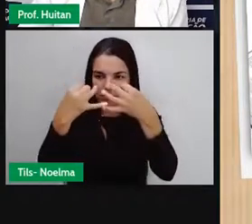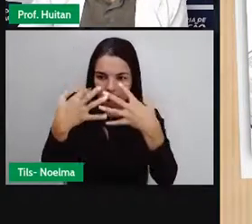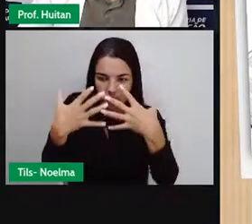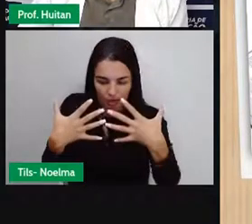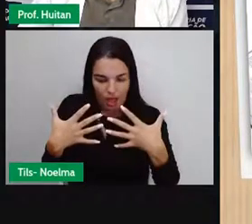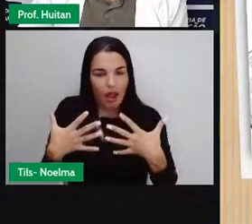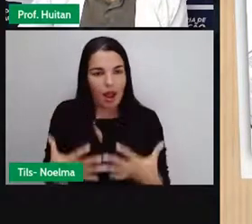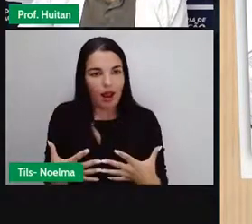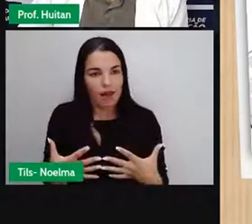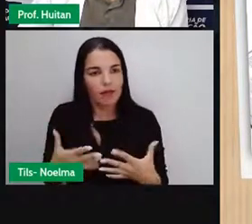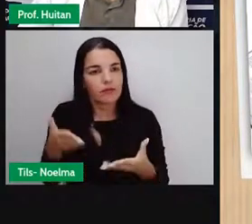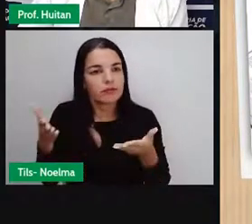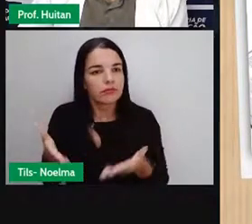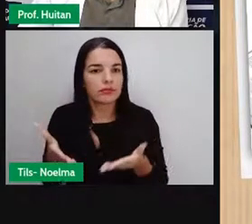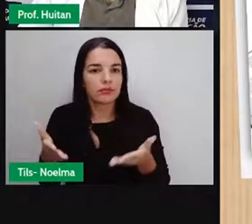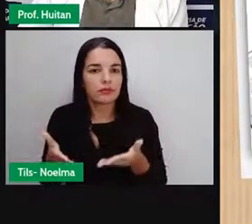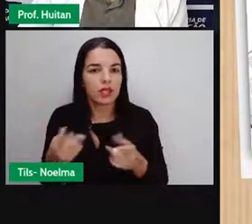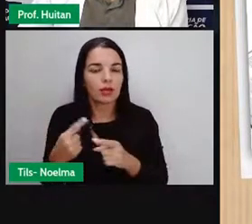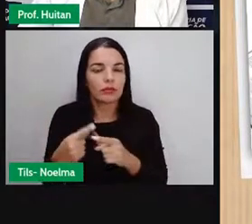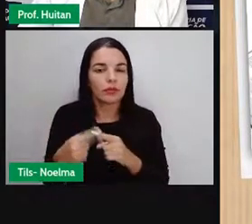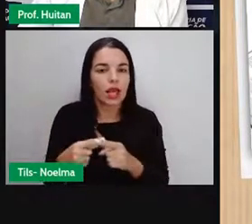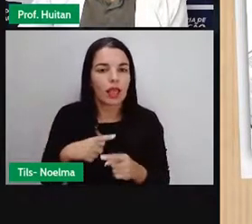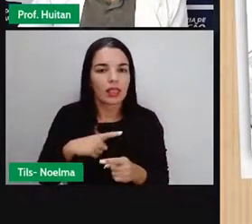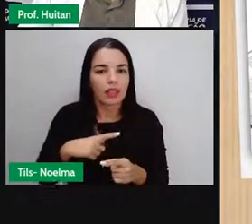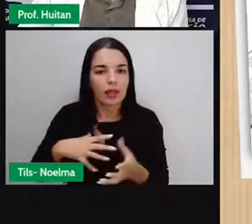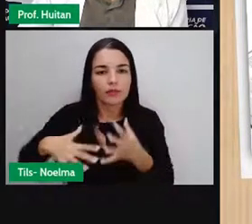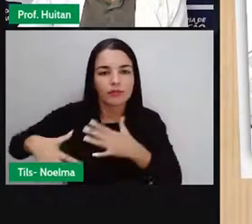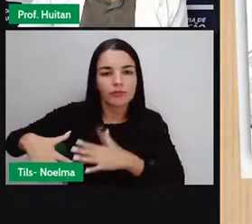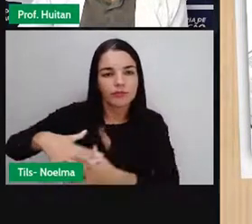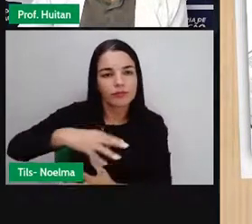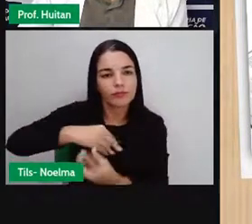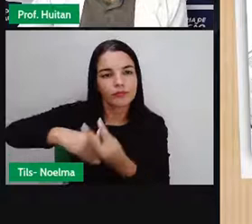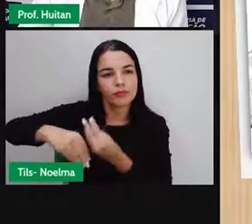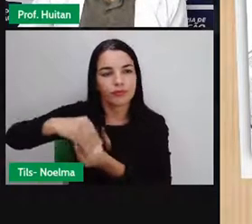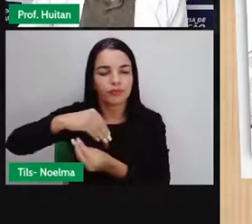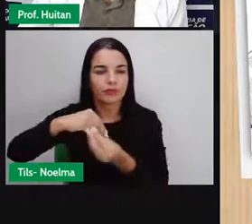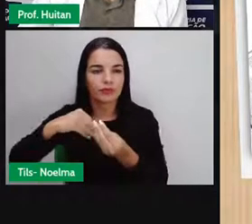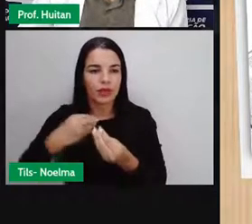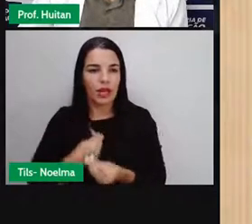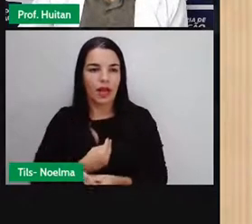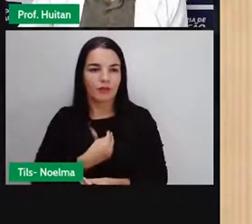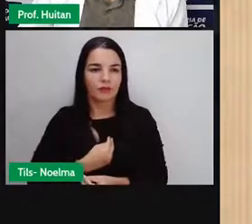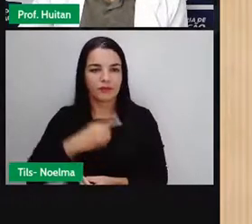em que somos envolvidos pela vida cotidiana.